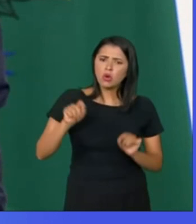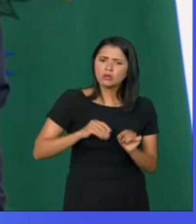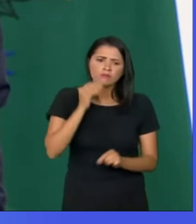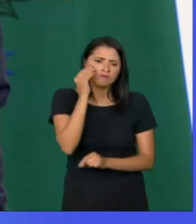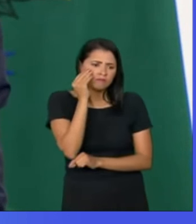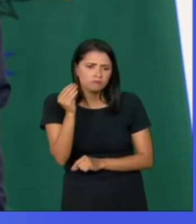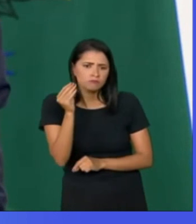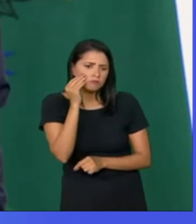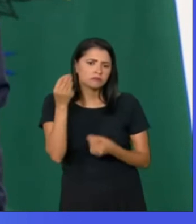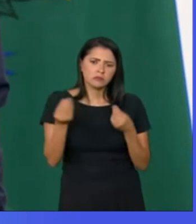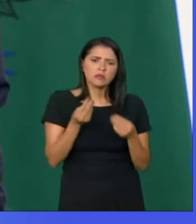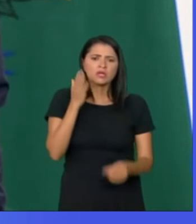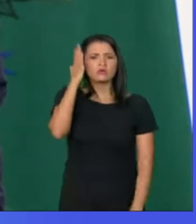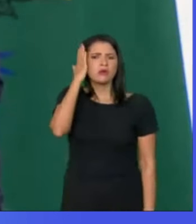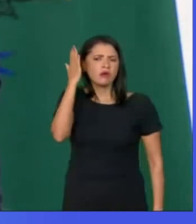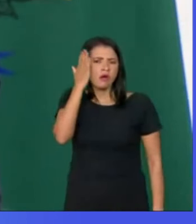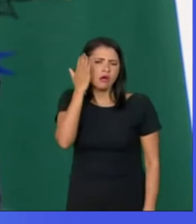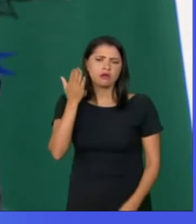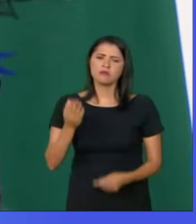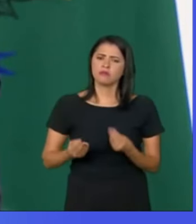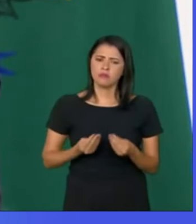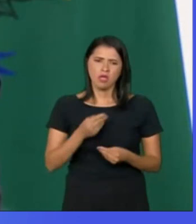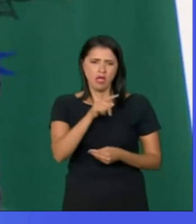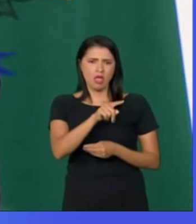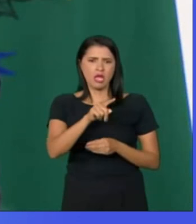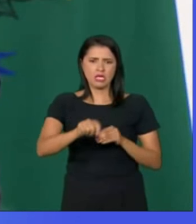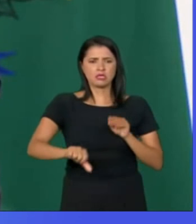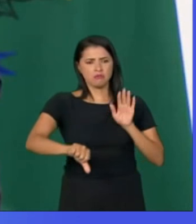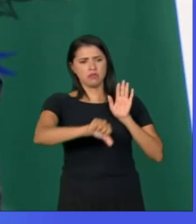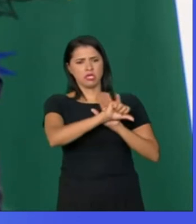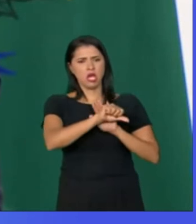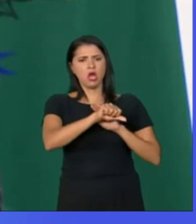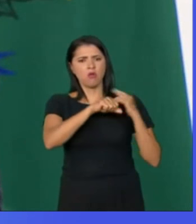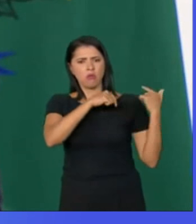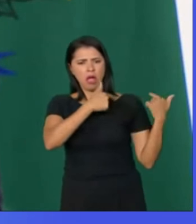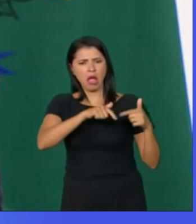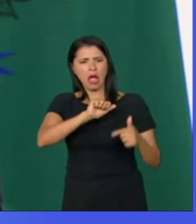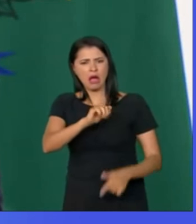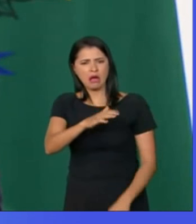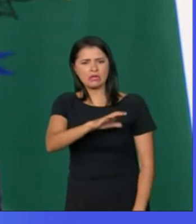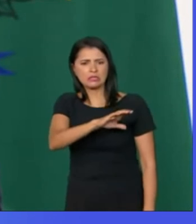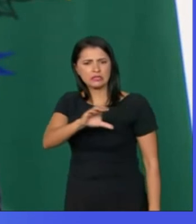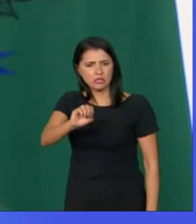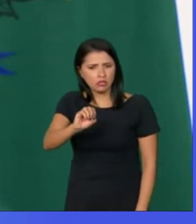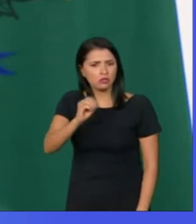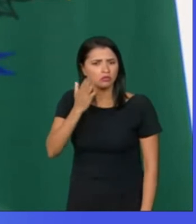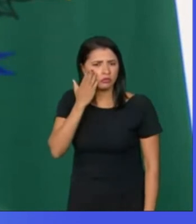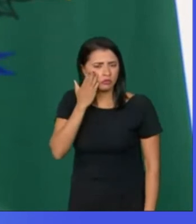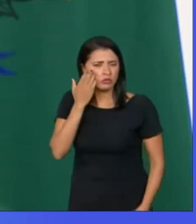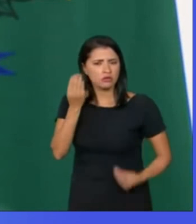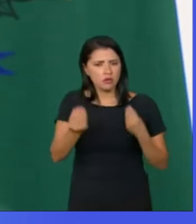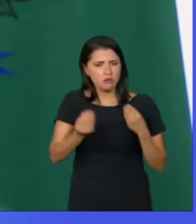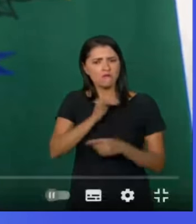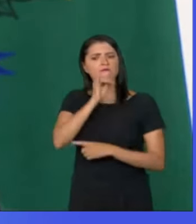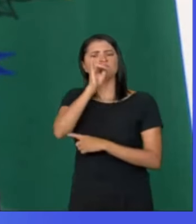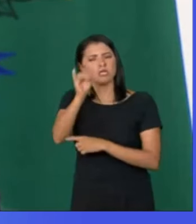tentando sabe e essa ação criminosa sejam sabe ou